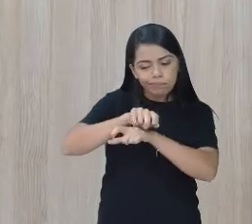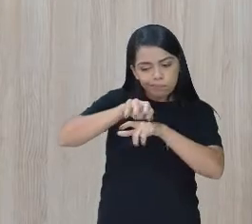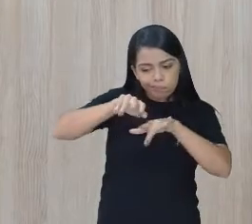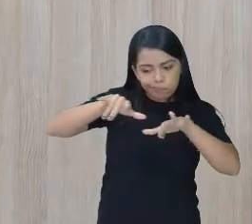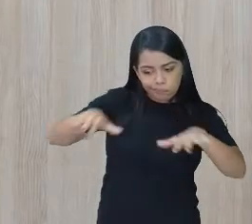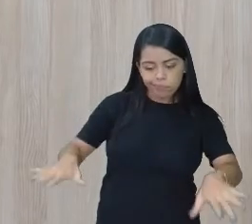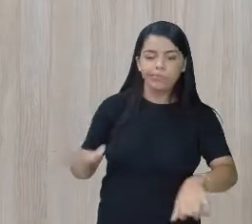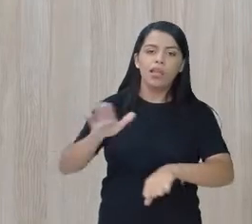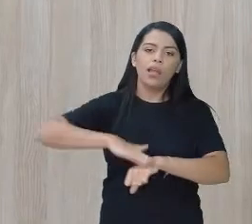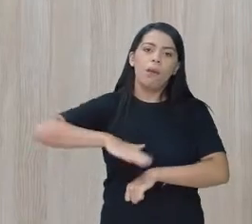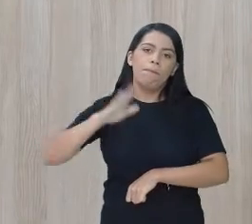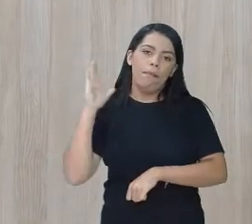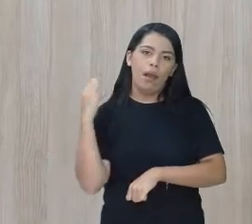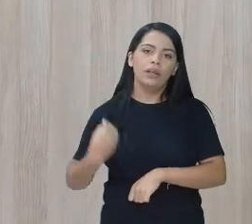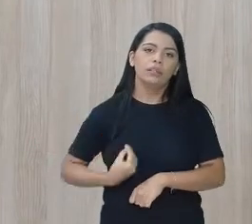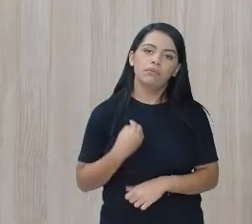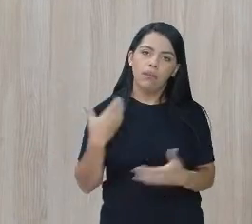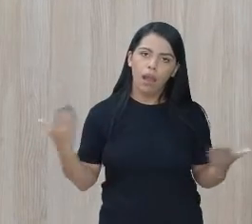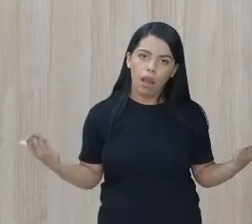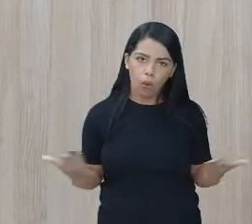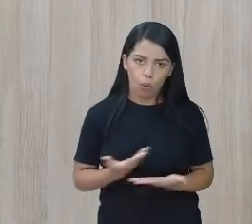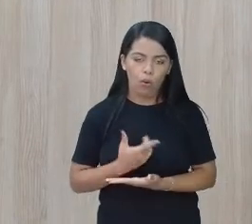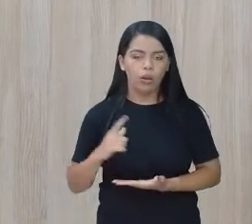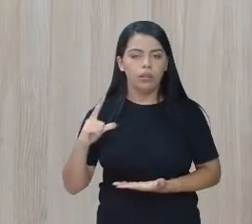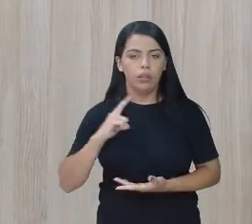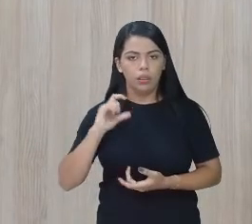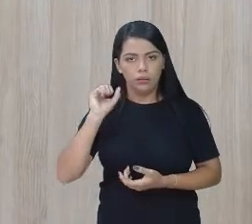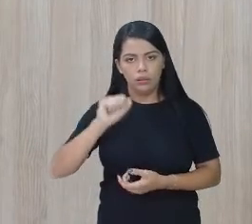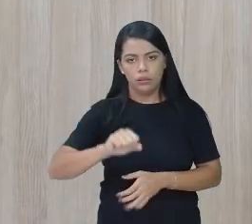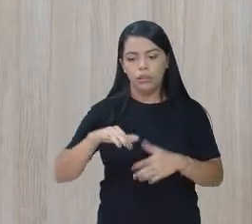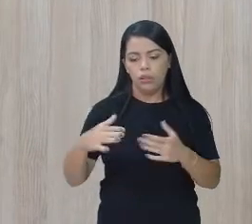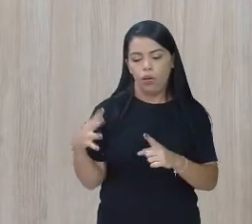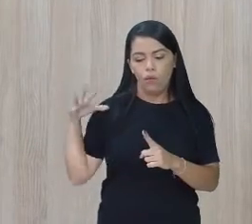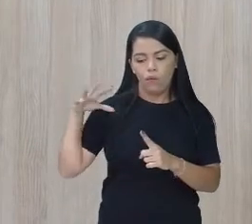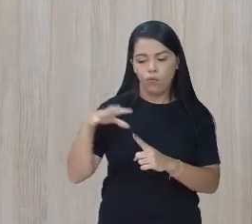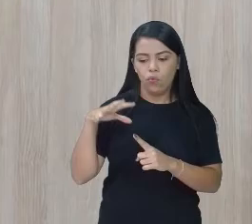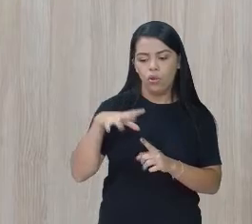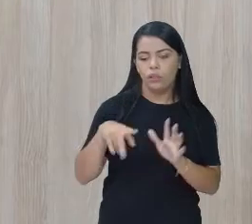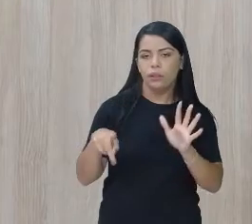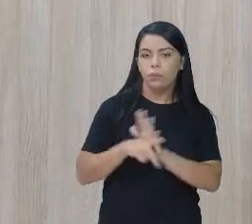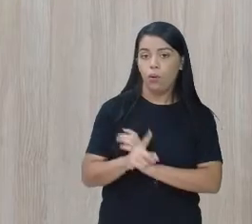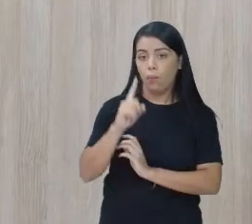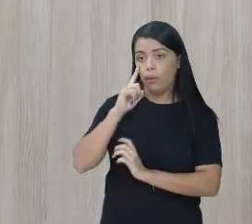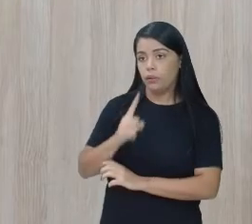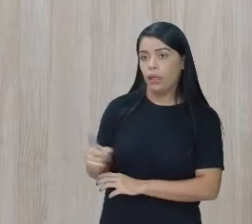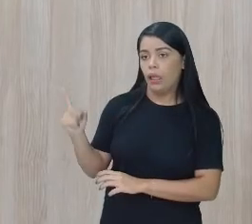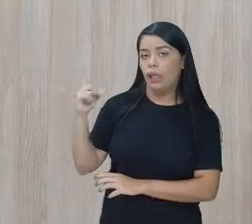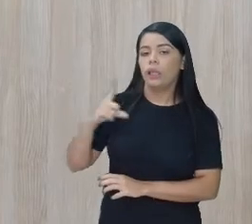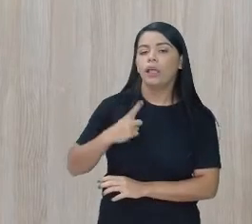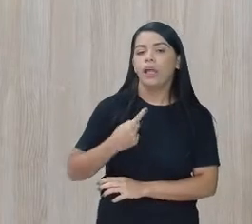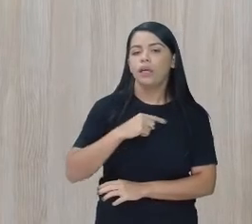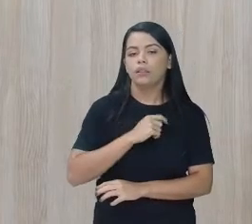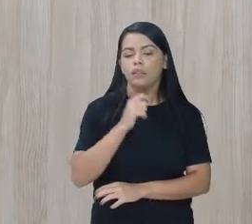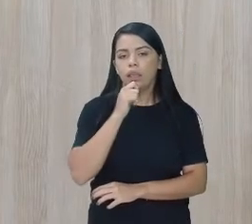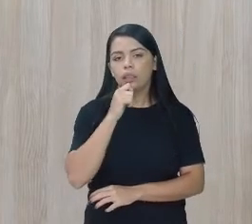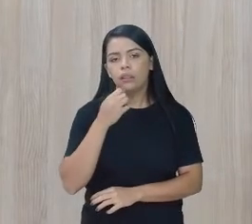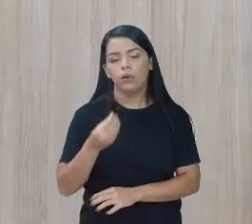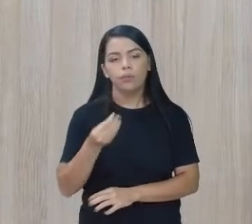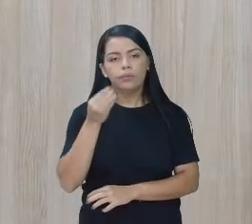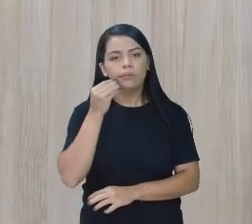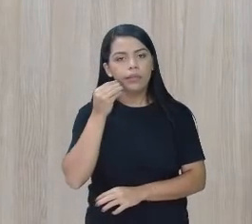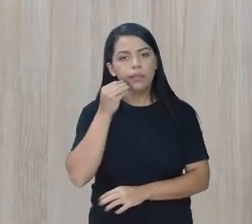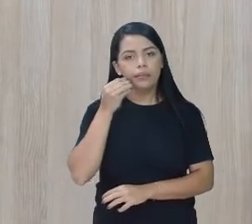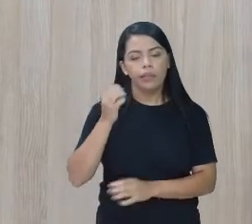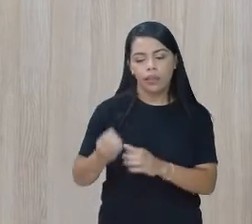vivas nos dias de hoje, né? E a sua influência é sentida ainda hoje, quando a gente tenta